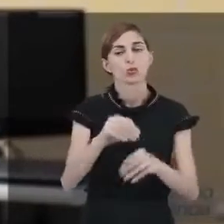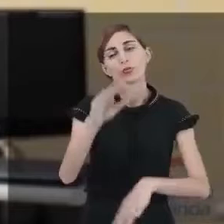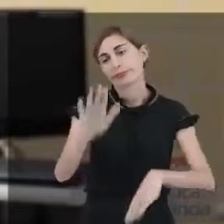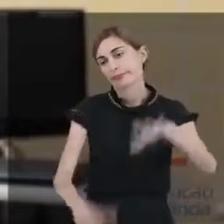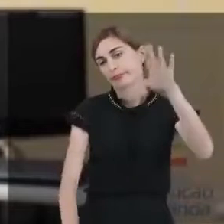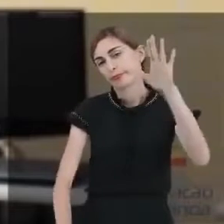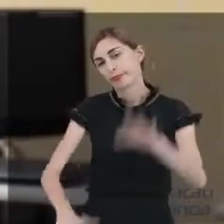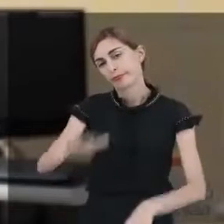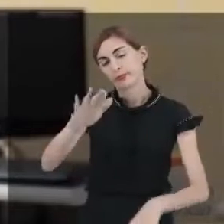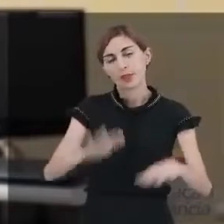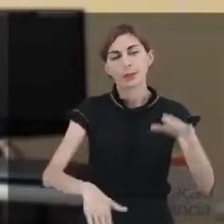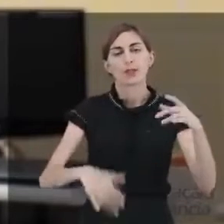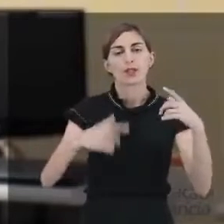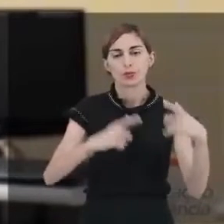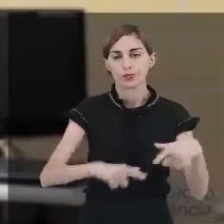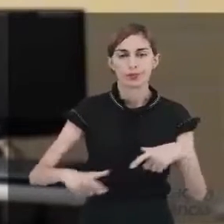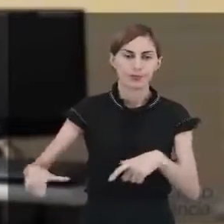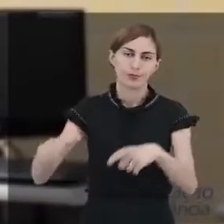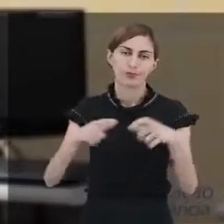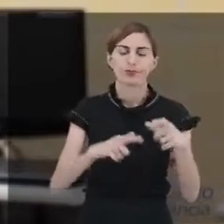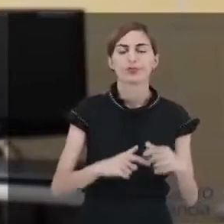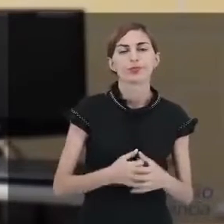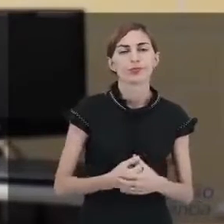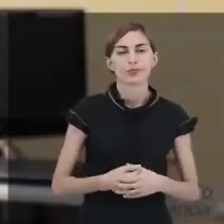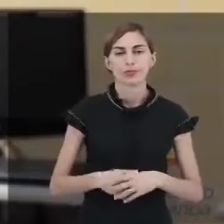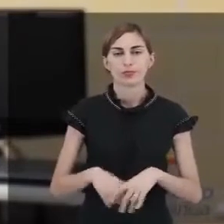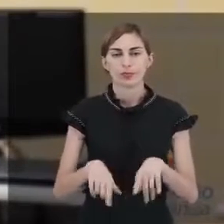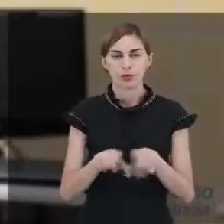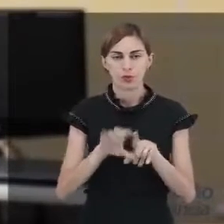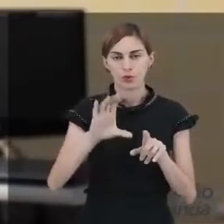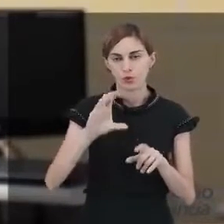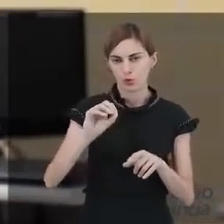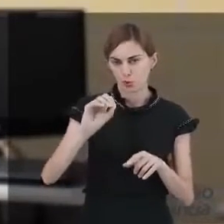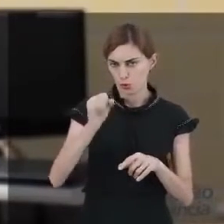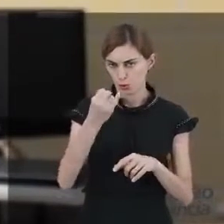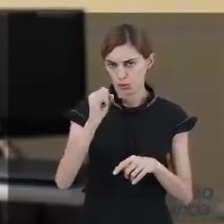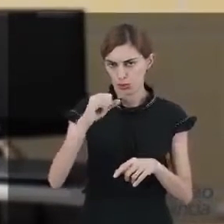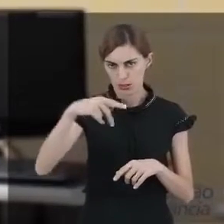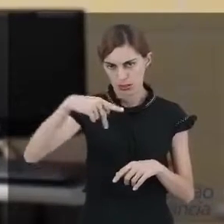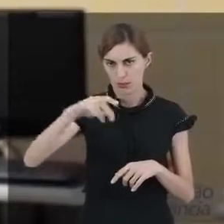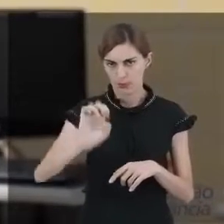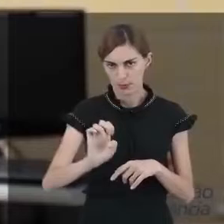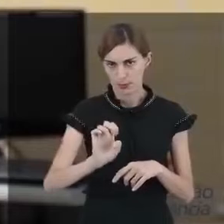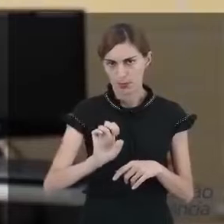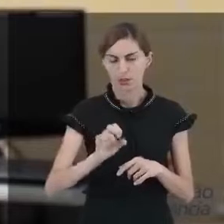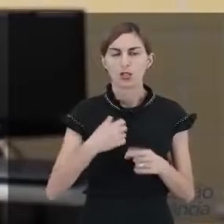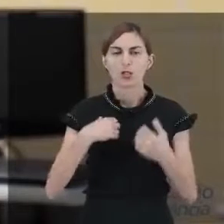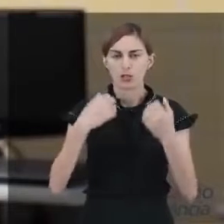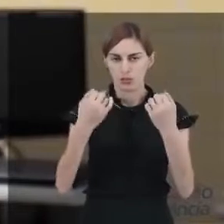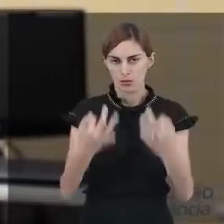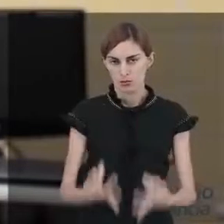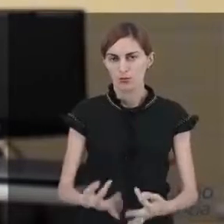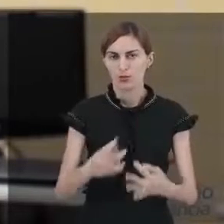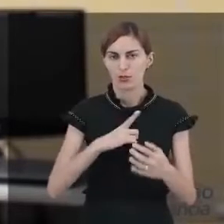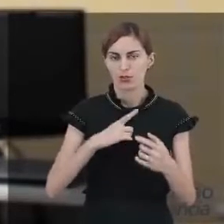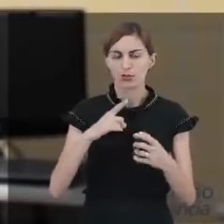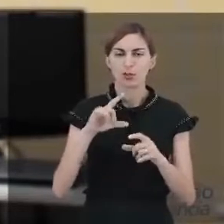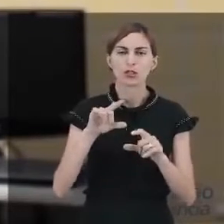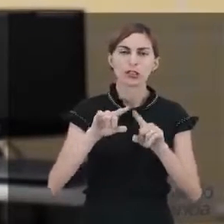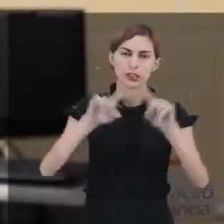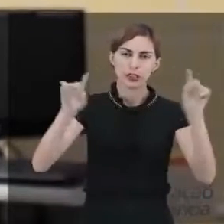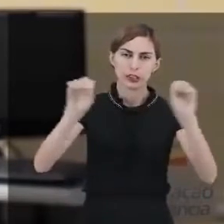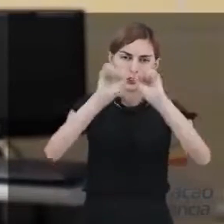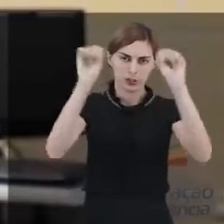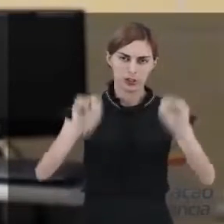com a ocupação que tenha a edificação. No COSIP, nós vamos encontrar as dimensões de diversos